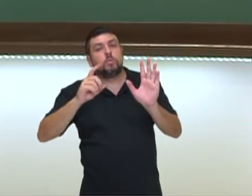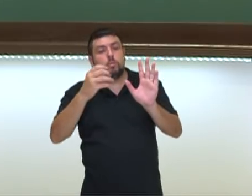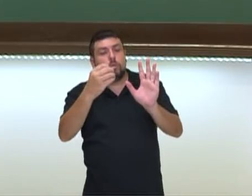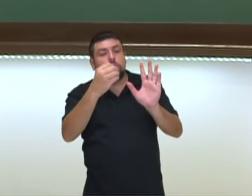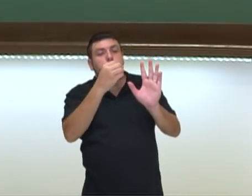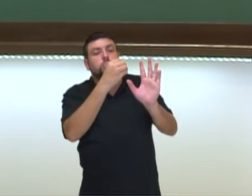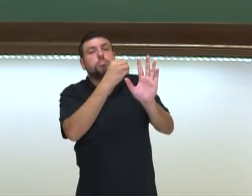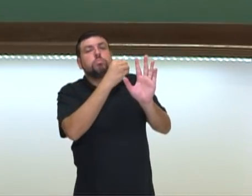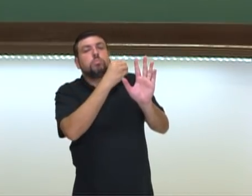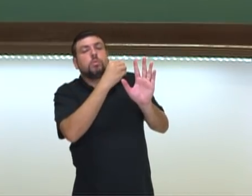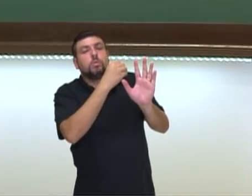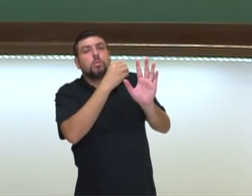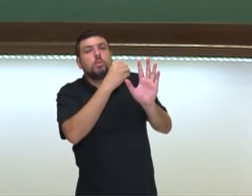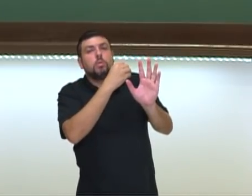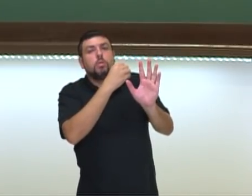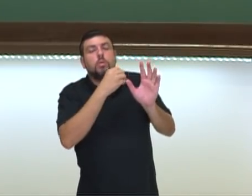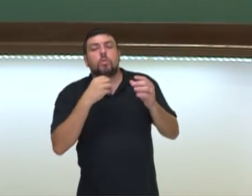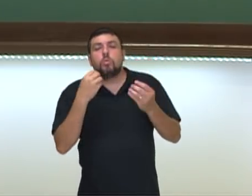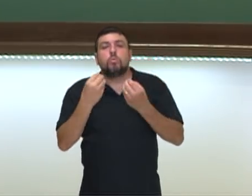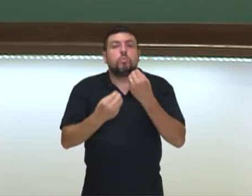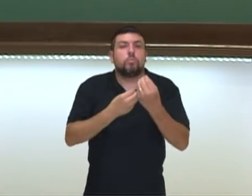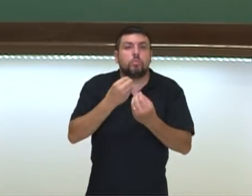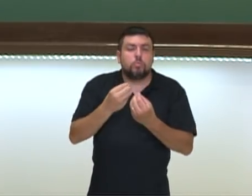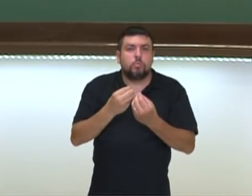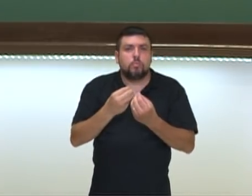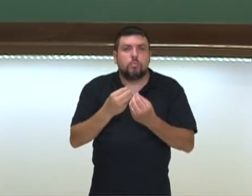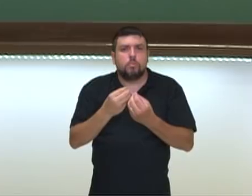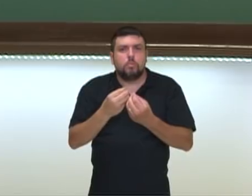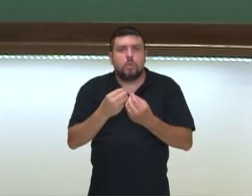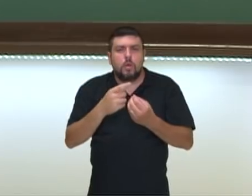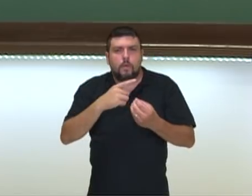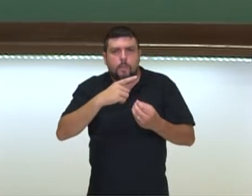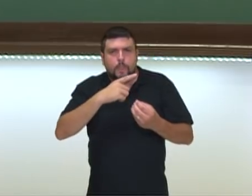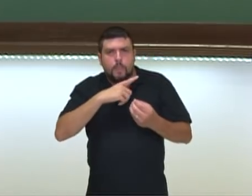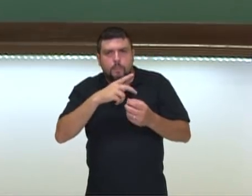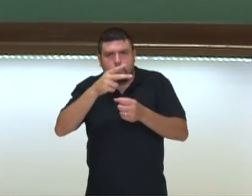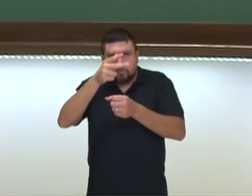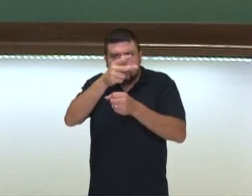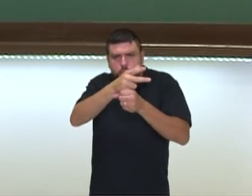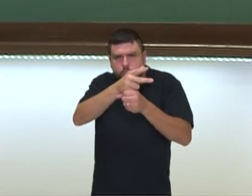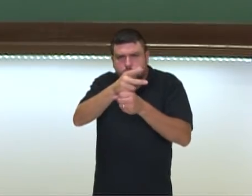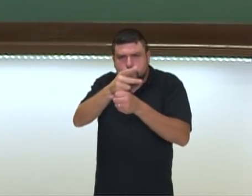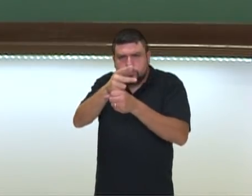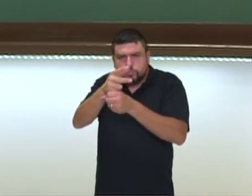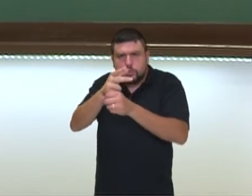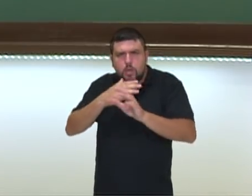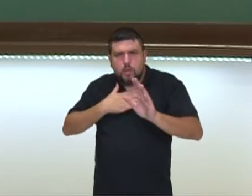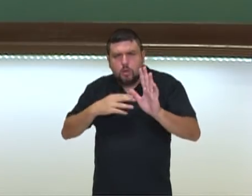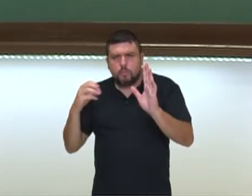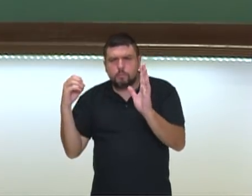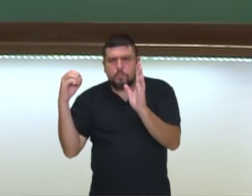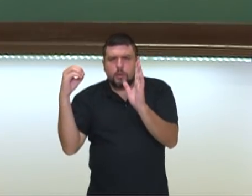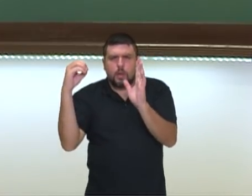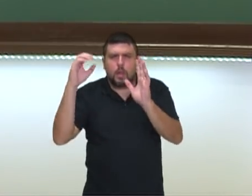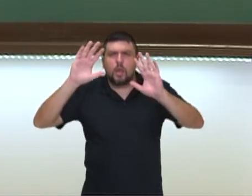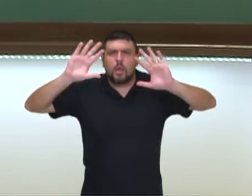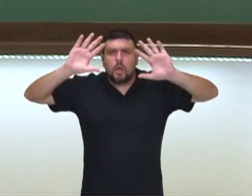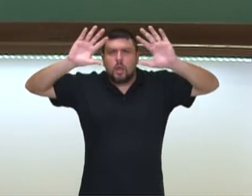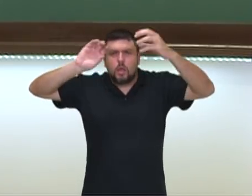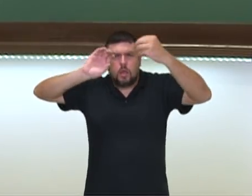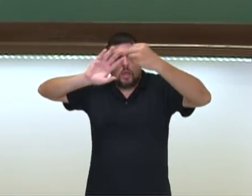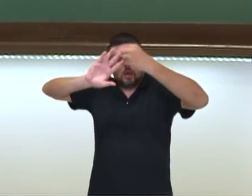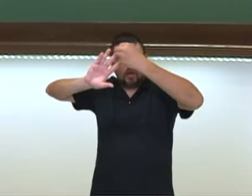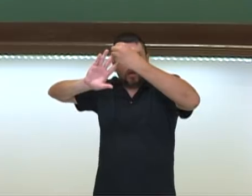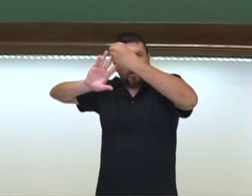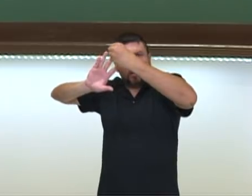aconteceu? É por meio do desafio. Então eles vão colocar a câmera, vai visualizar, vai ver ali em câmera lenta e realmente ver se realmente teve o toque ou